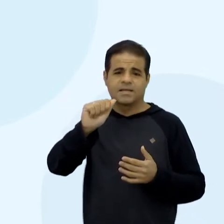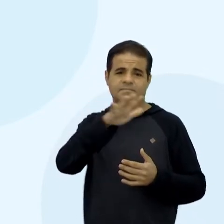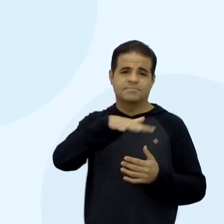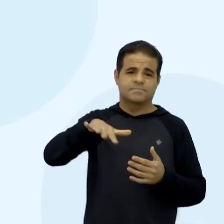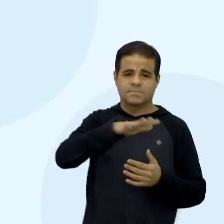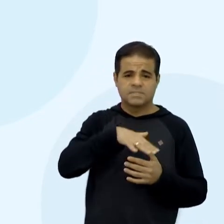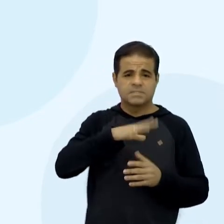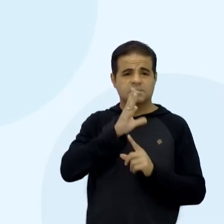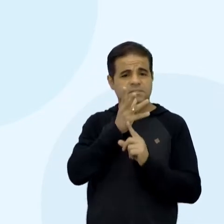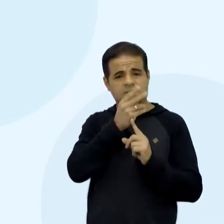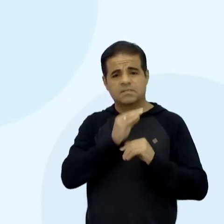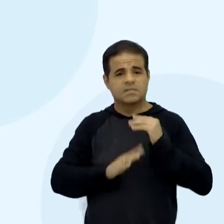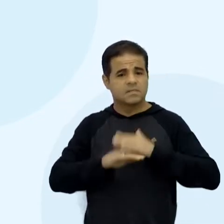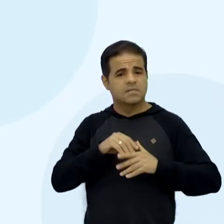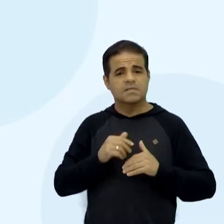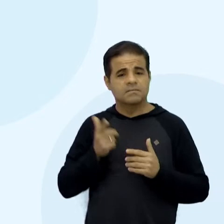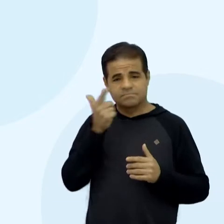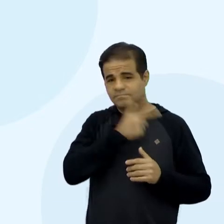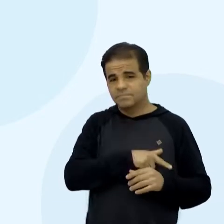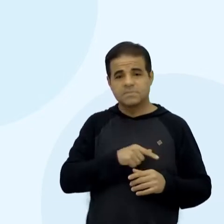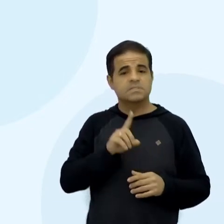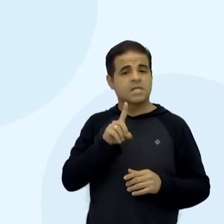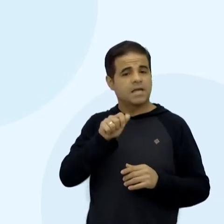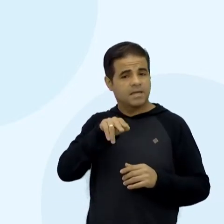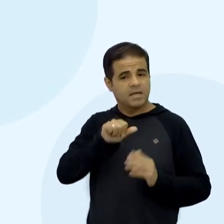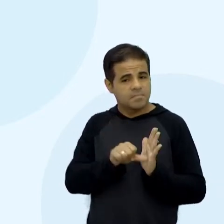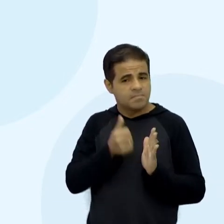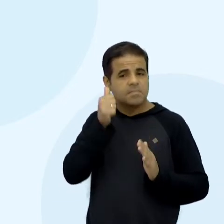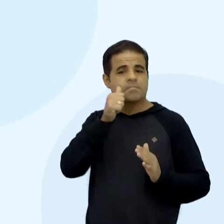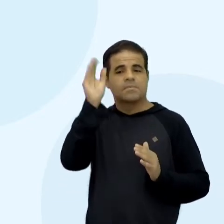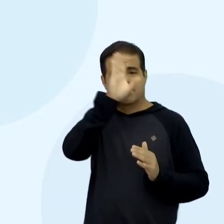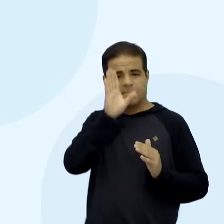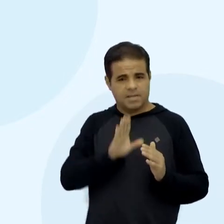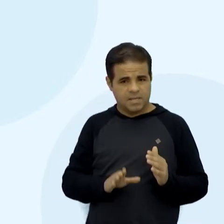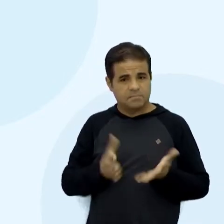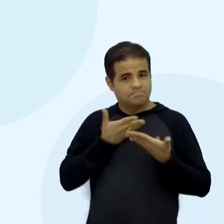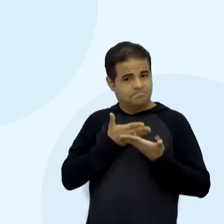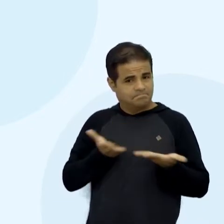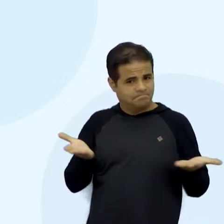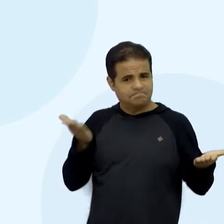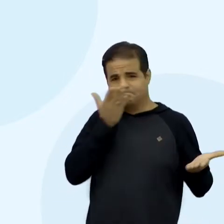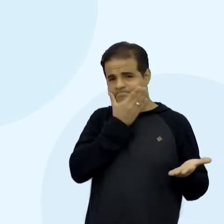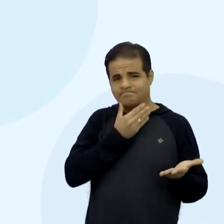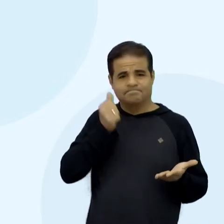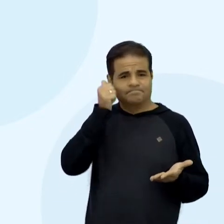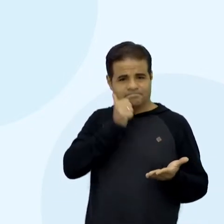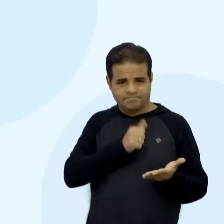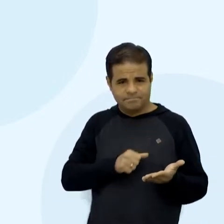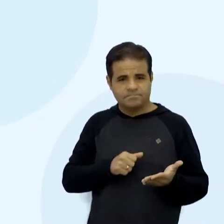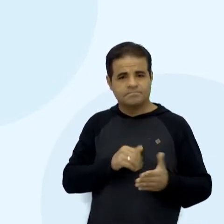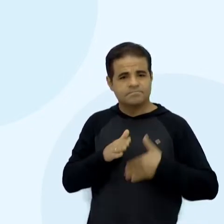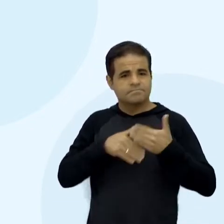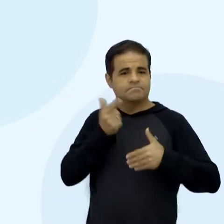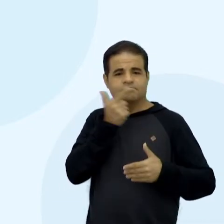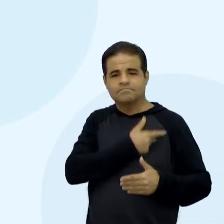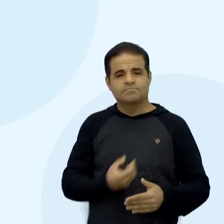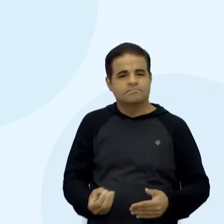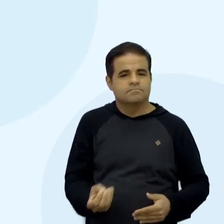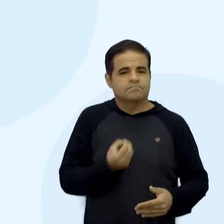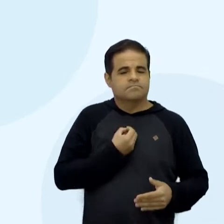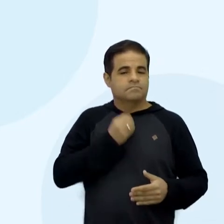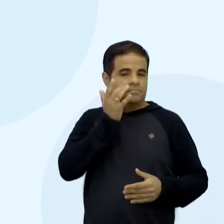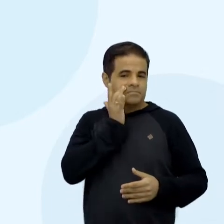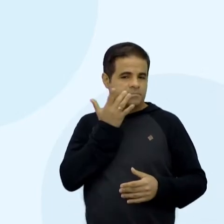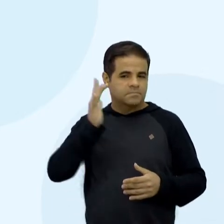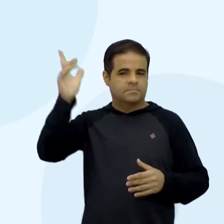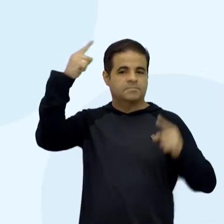na ginástica artística. Daiane foi a primeira brasileira entre mulheres e homens a faturar a medalha de